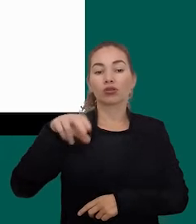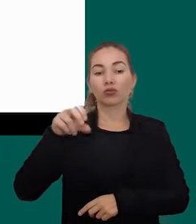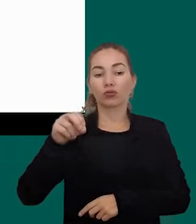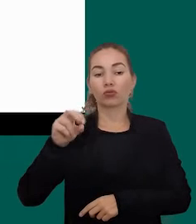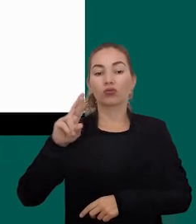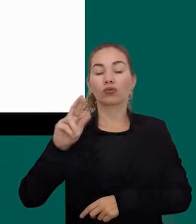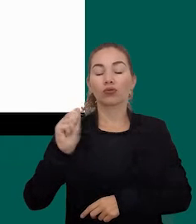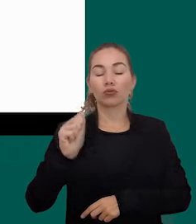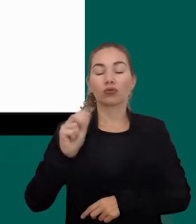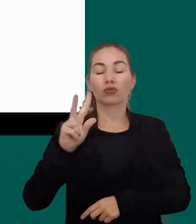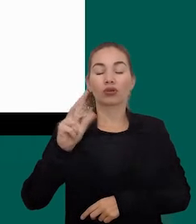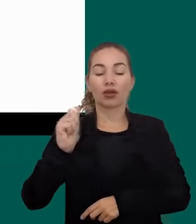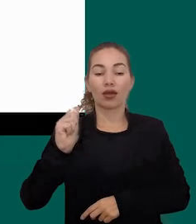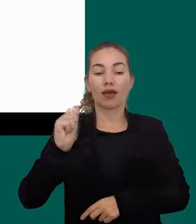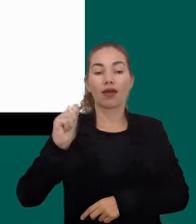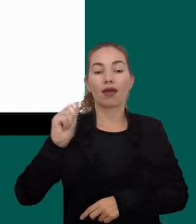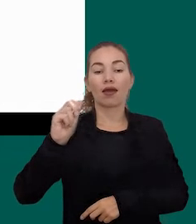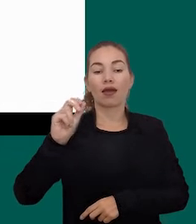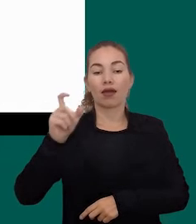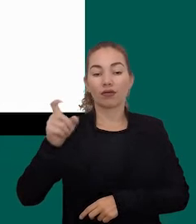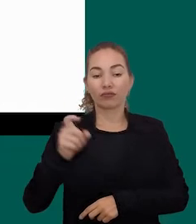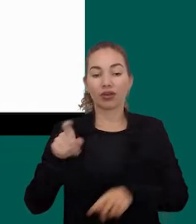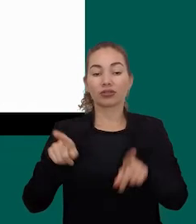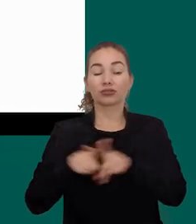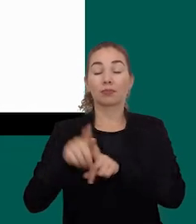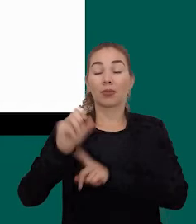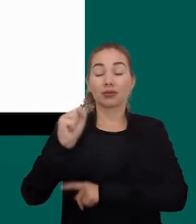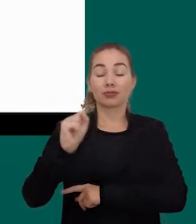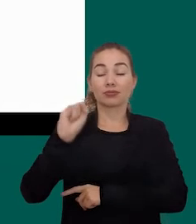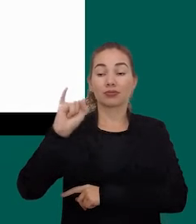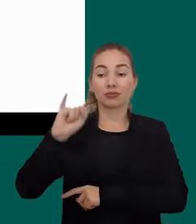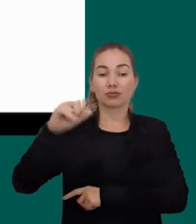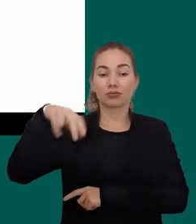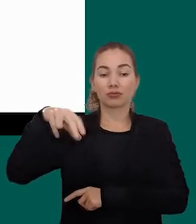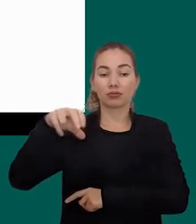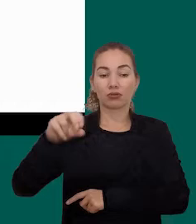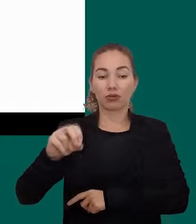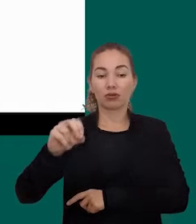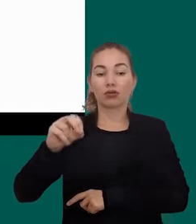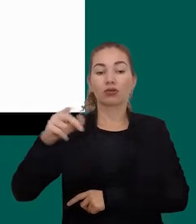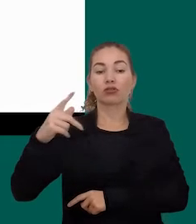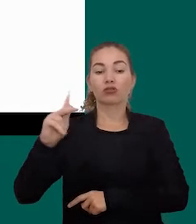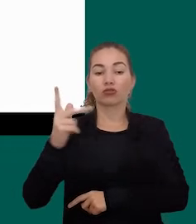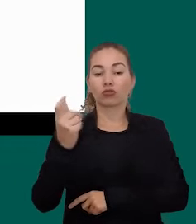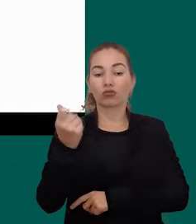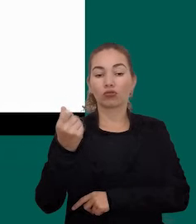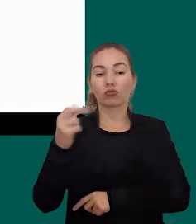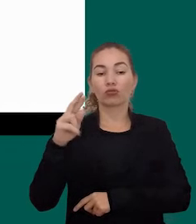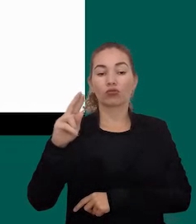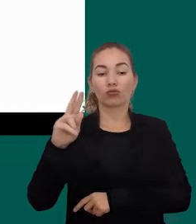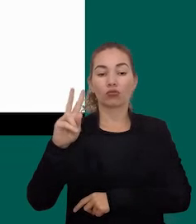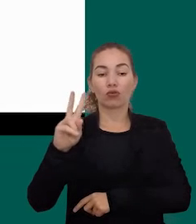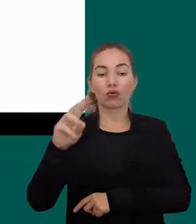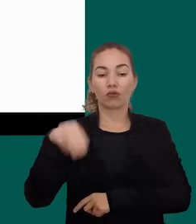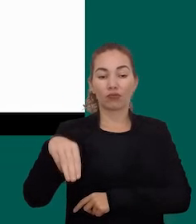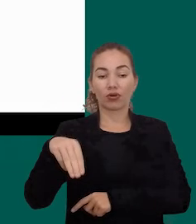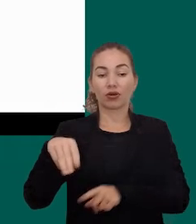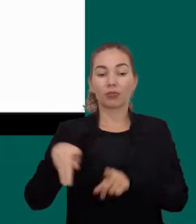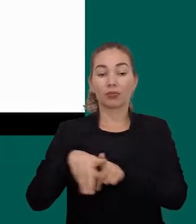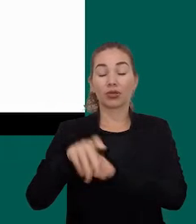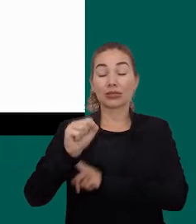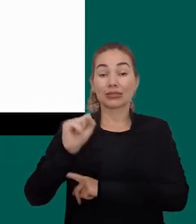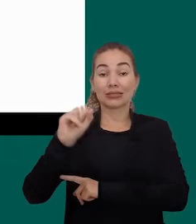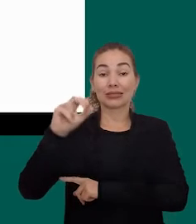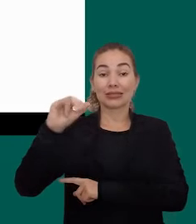Sinovac, que é uma vacina já aprovada na China e aprovada para uso emergencial aqui no Brasil, né, em uma parceria com o governo do estado de São Paulo,